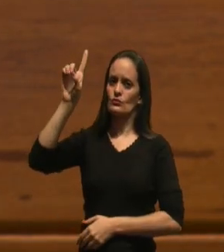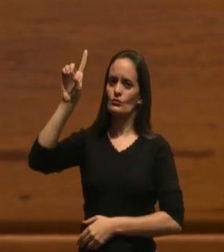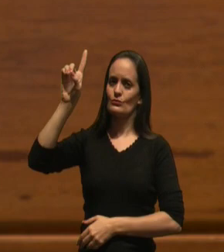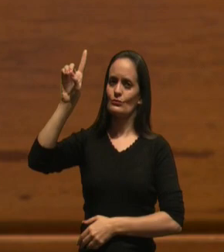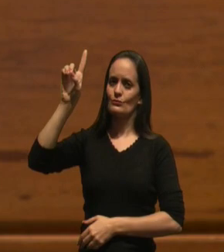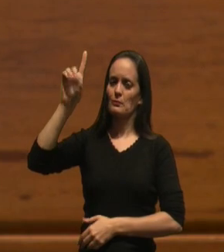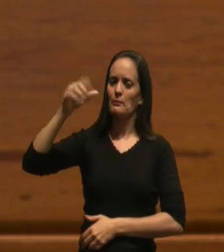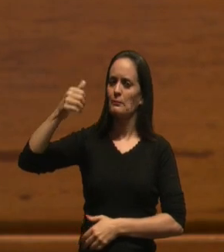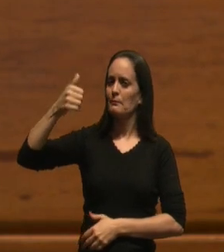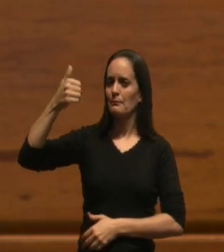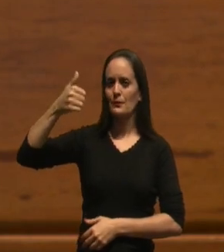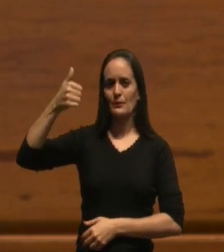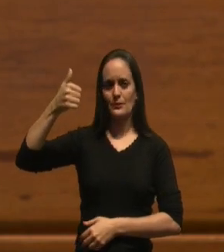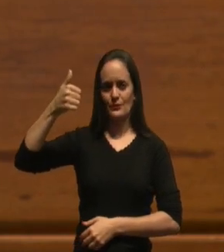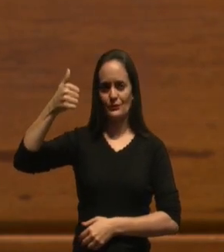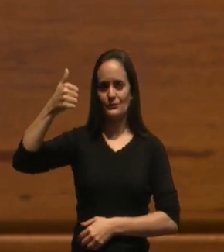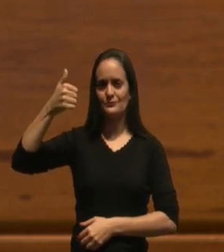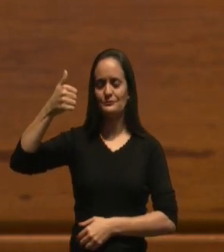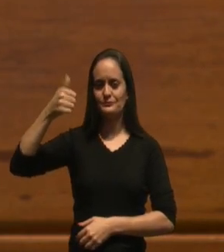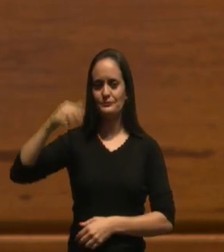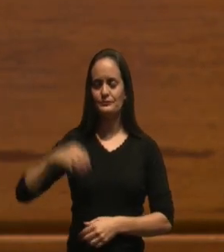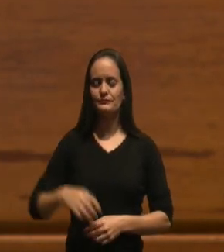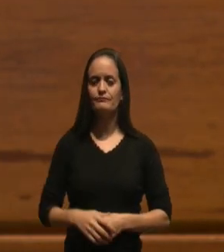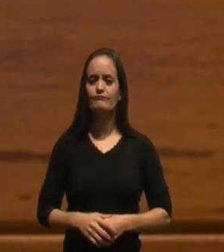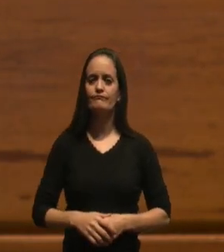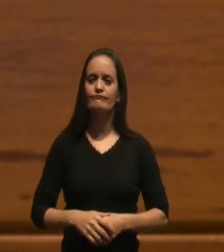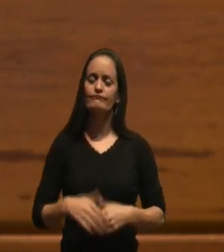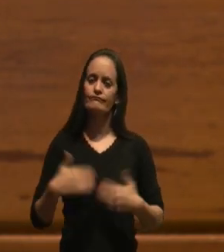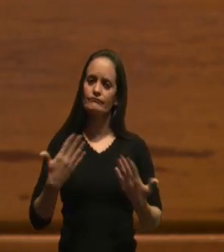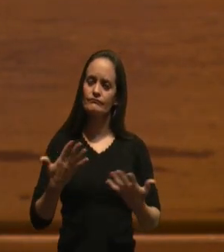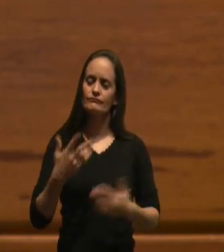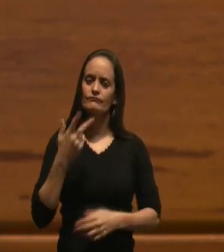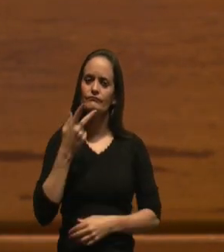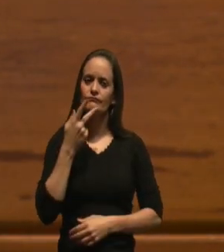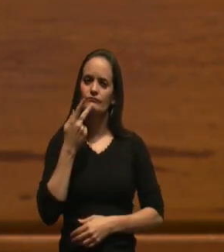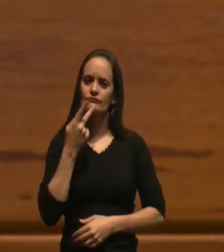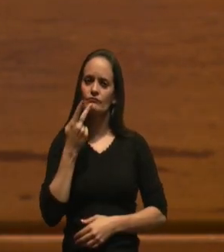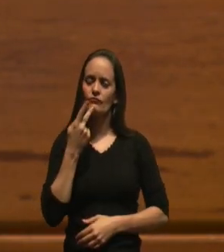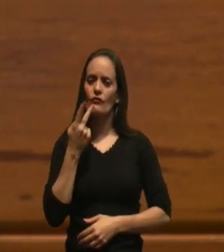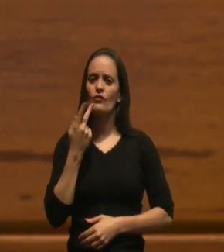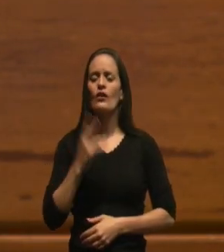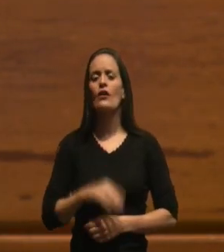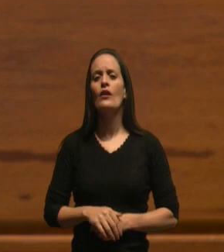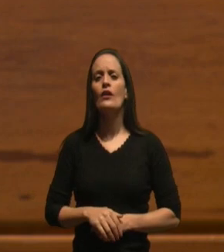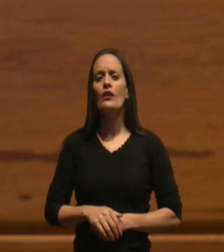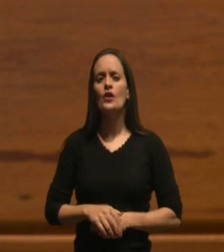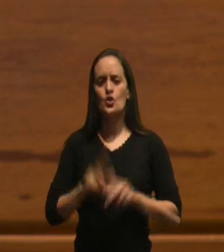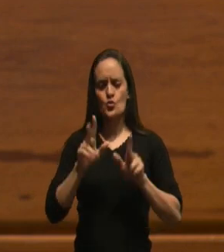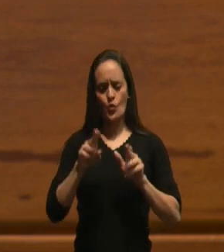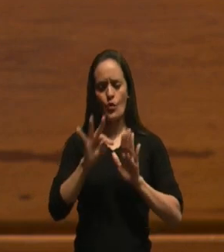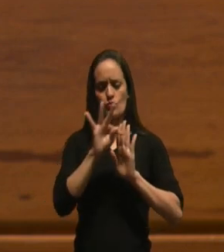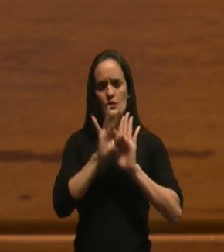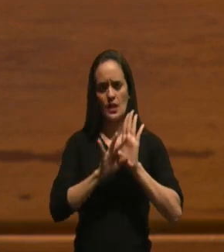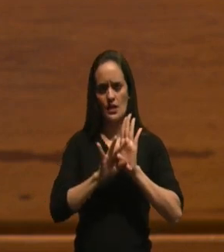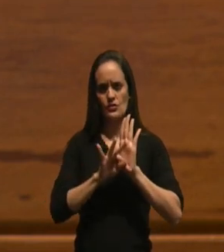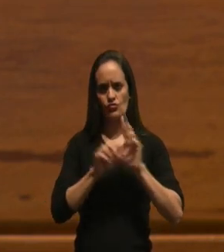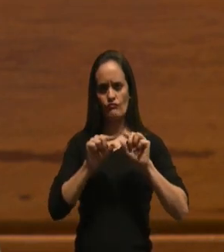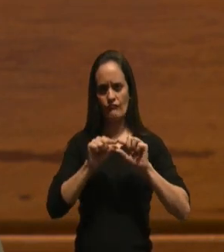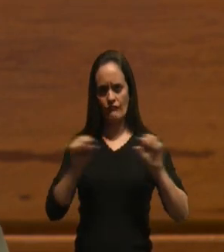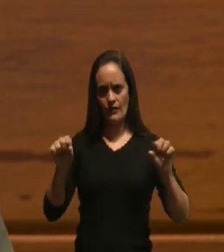que estiver para fazer. E vou usar esta expressão, a mesma expressão conforme está no texto desta versão